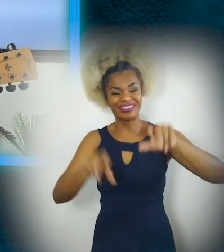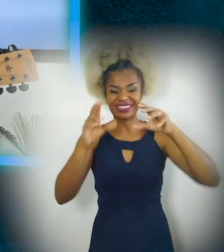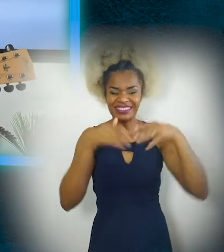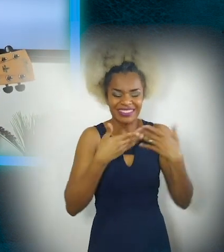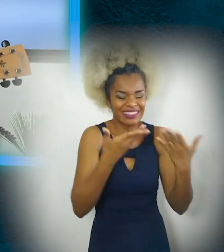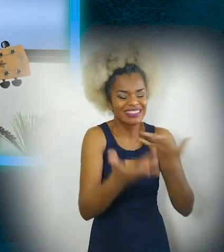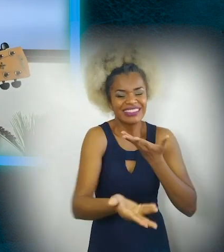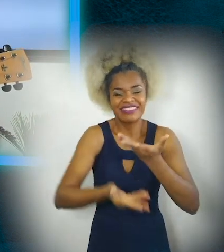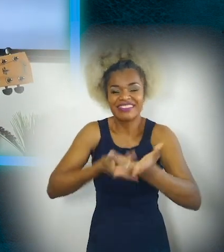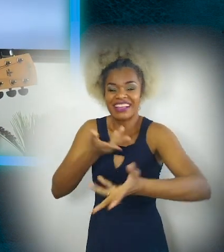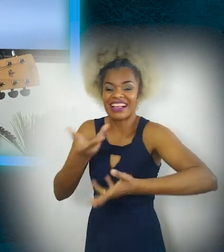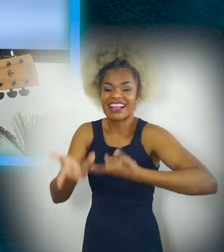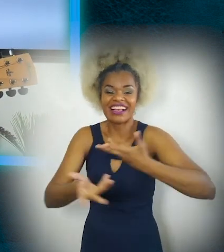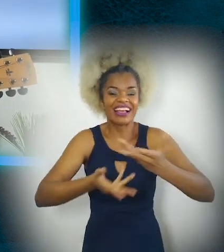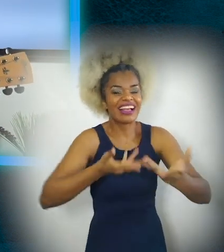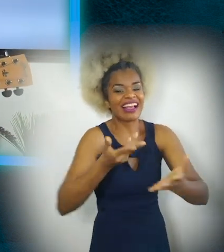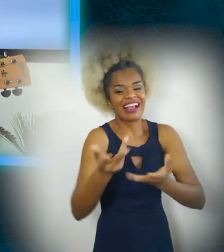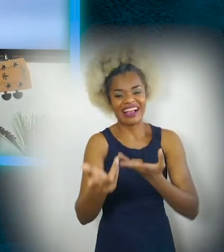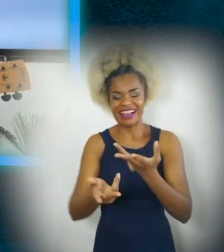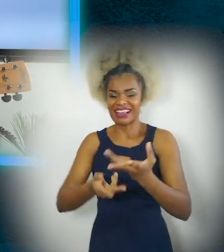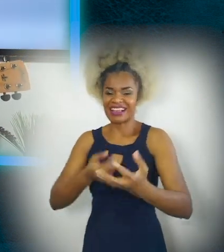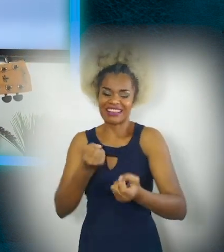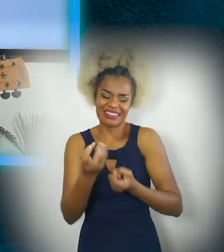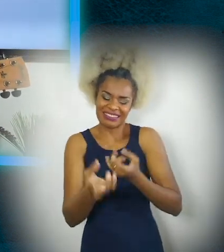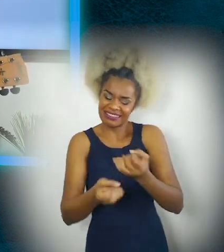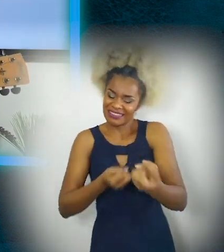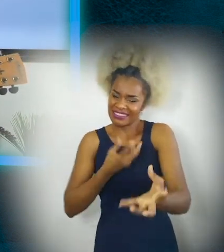afetos cativar.